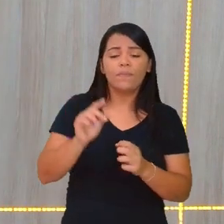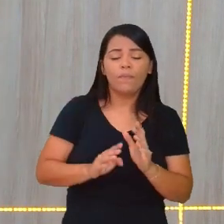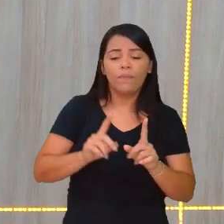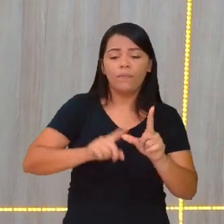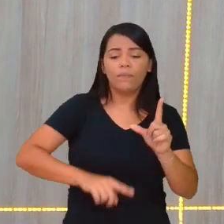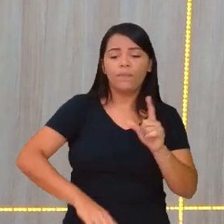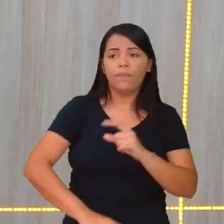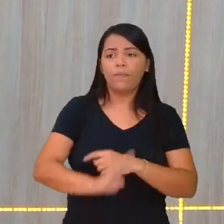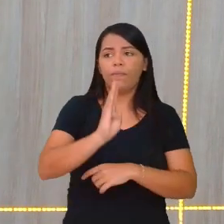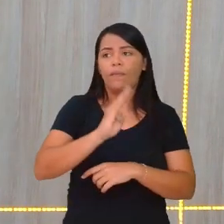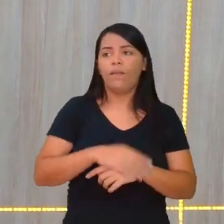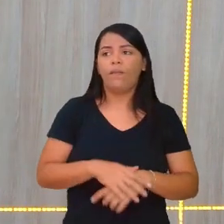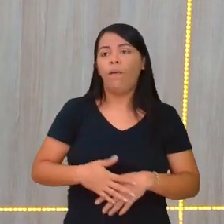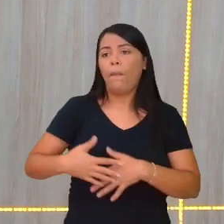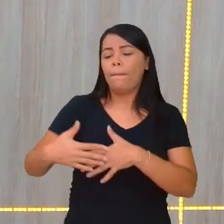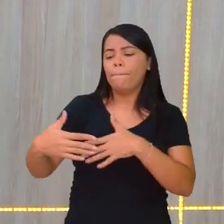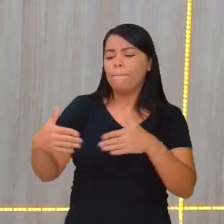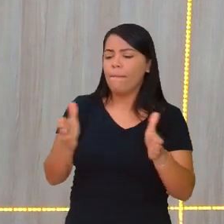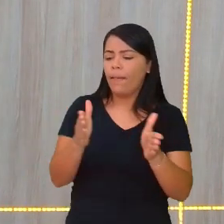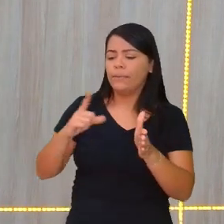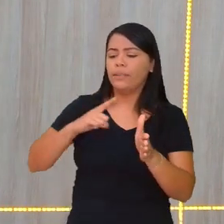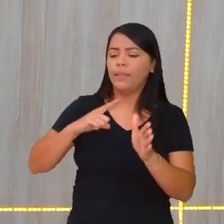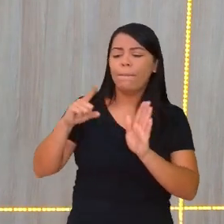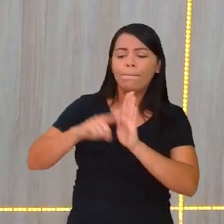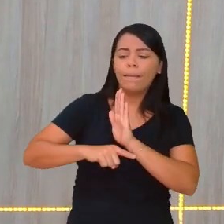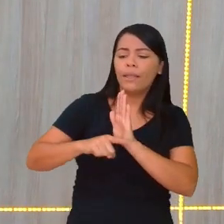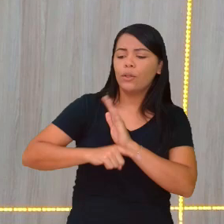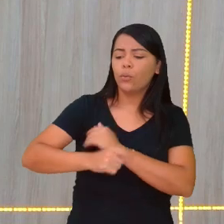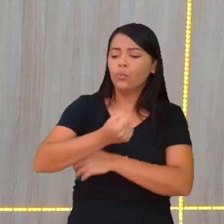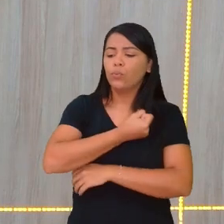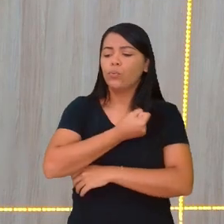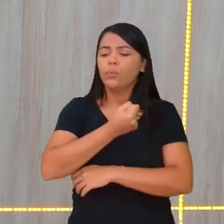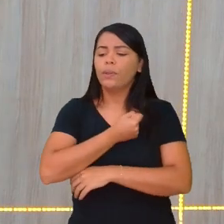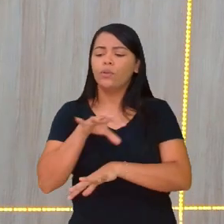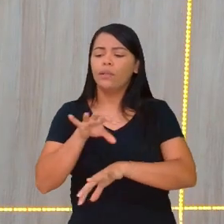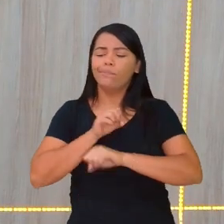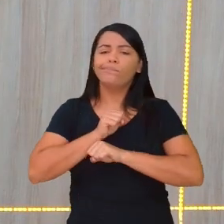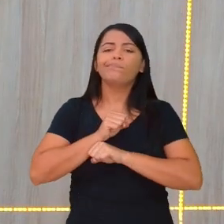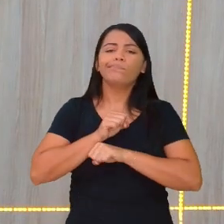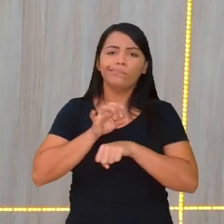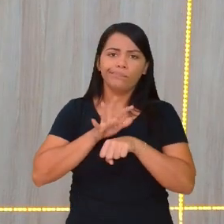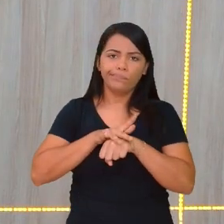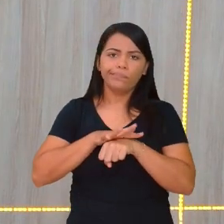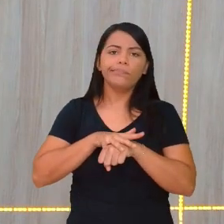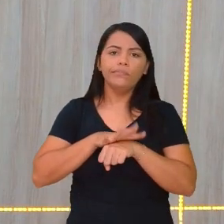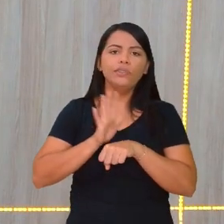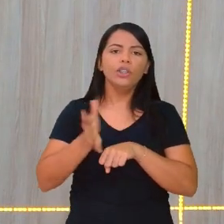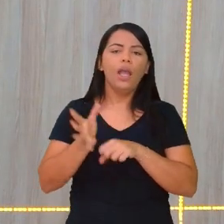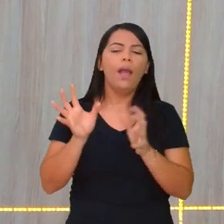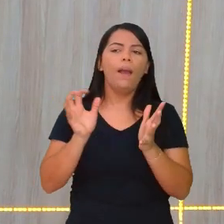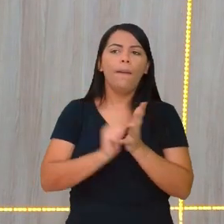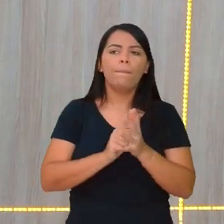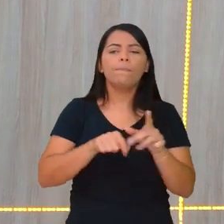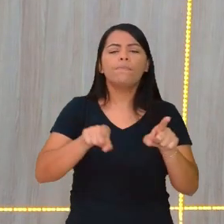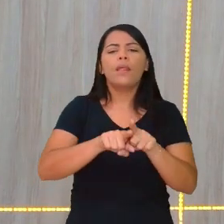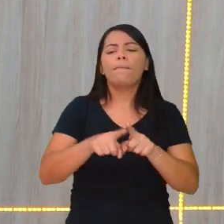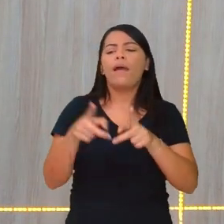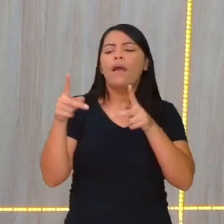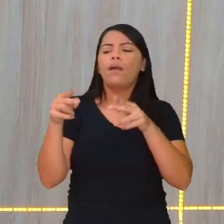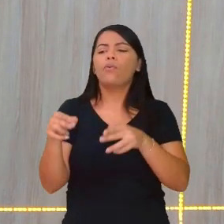B. O período com menor número de casos de dengue notificados também foi